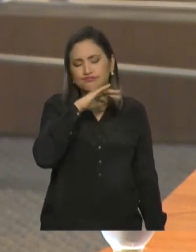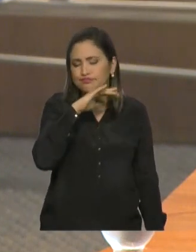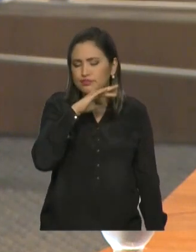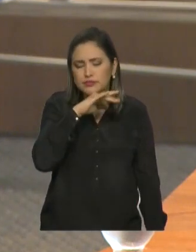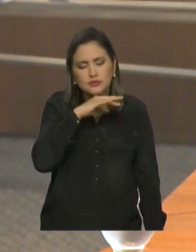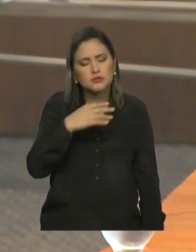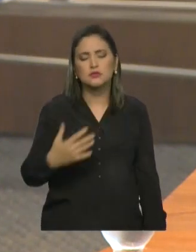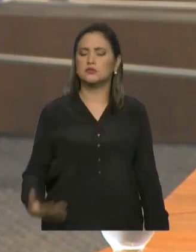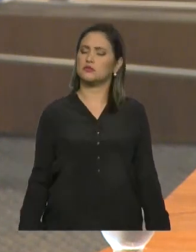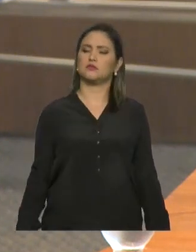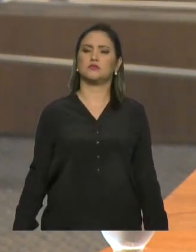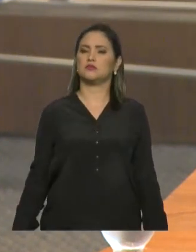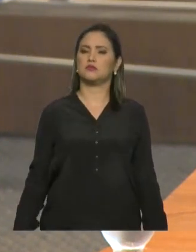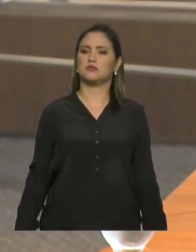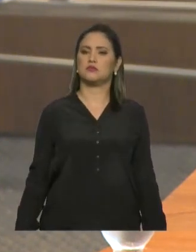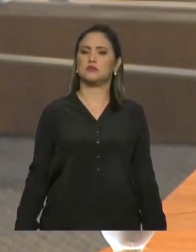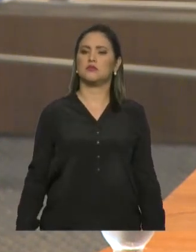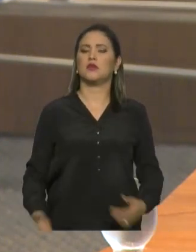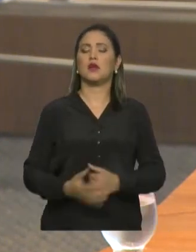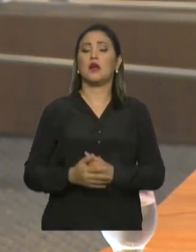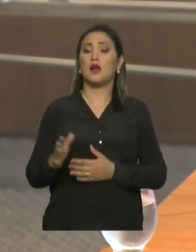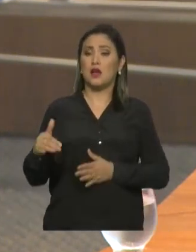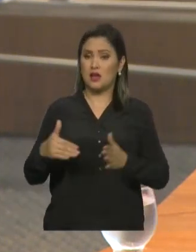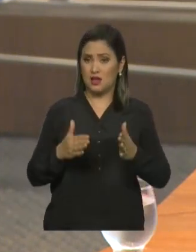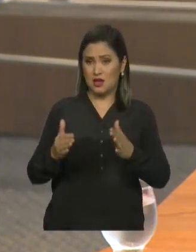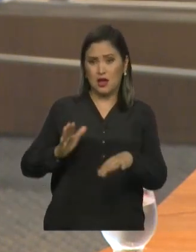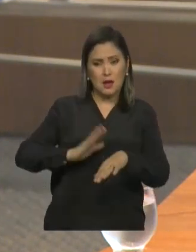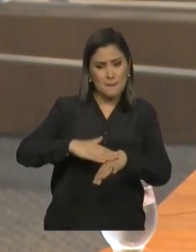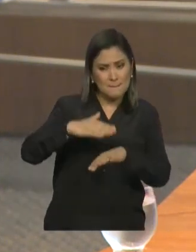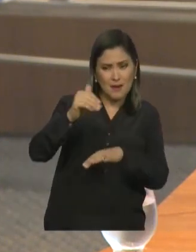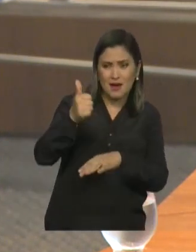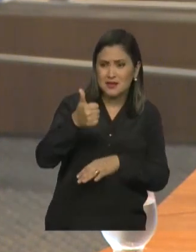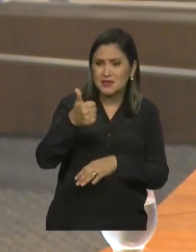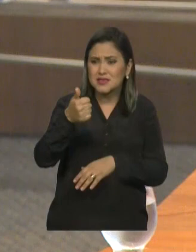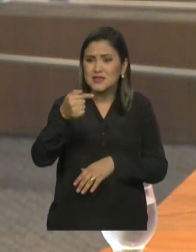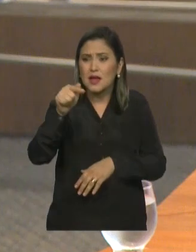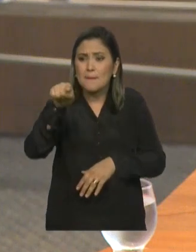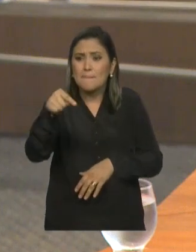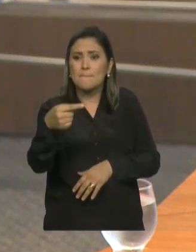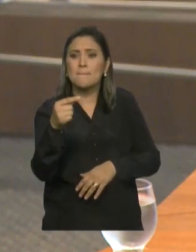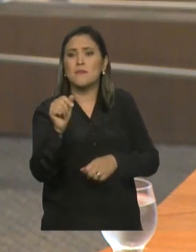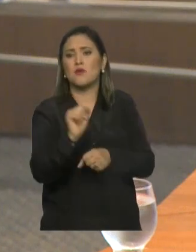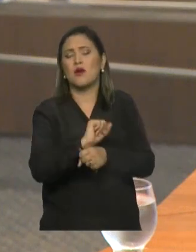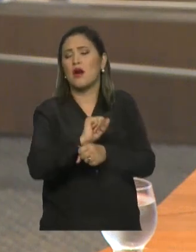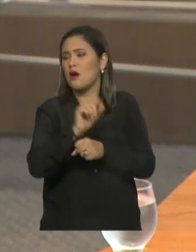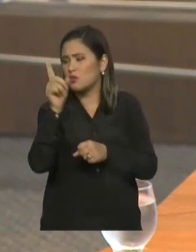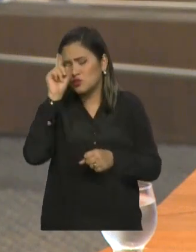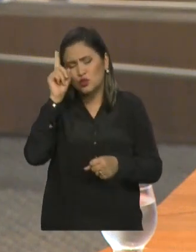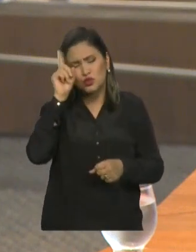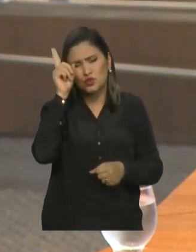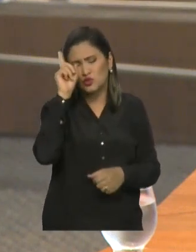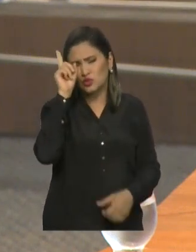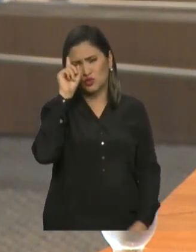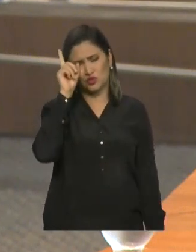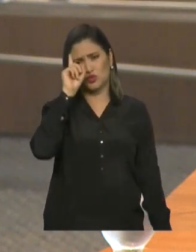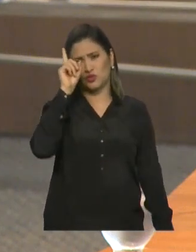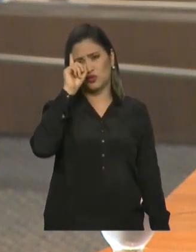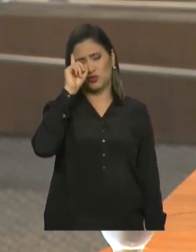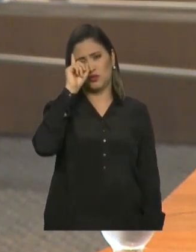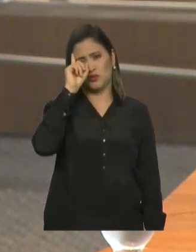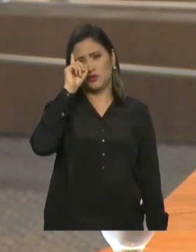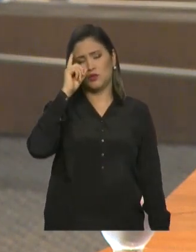dia. É o portal de entrada da nossa capital, da Ilha do Amor, São Luís. E aí a gente vê esse descaso. Então, quero